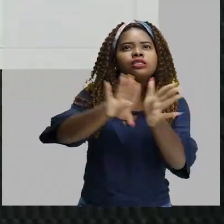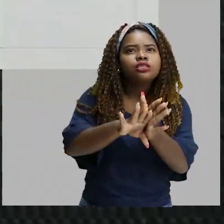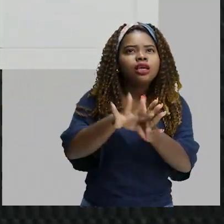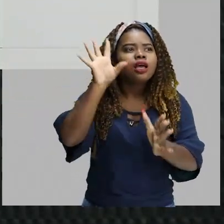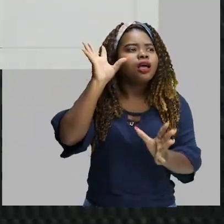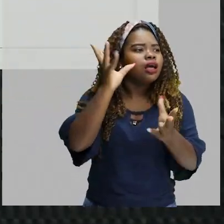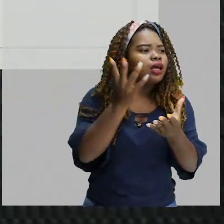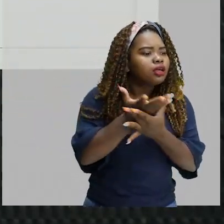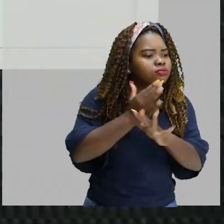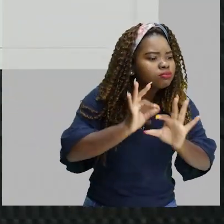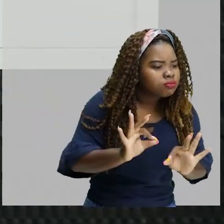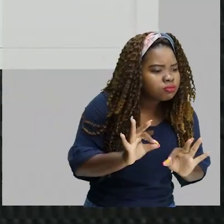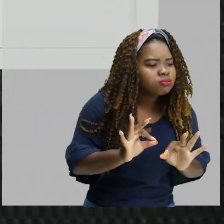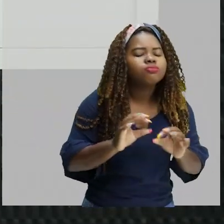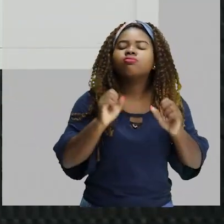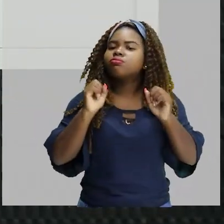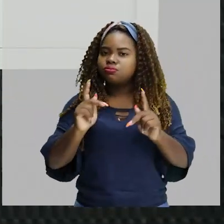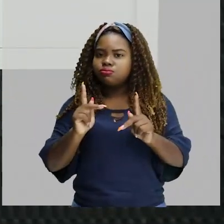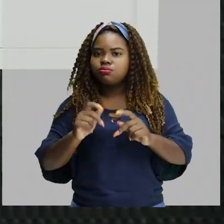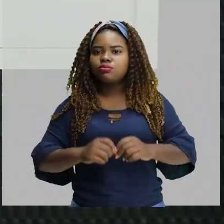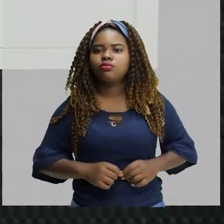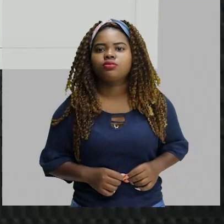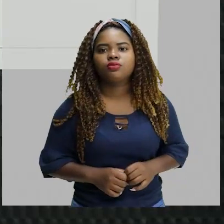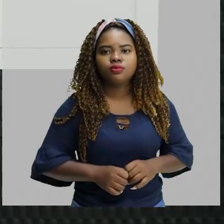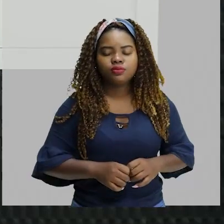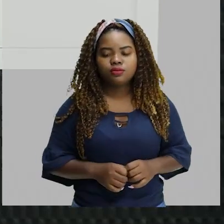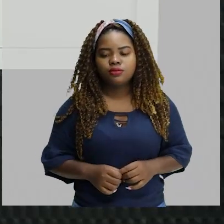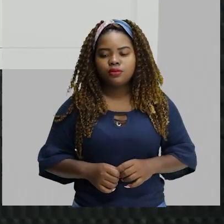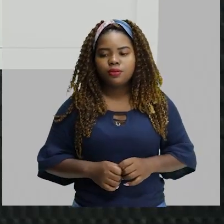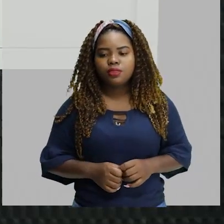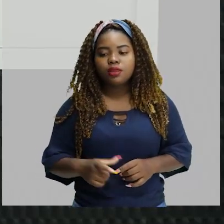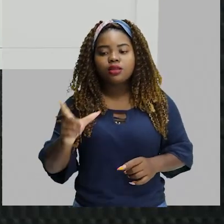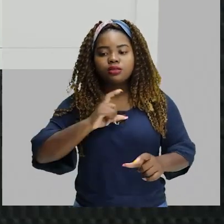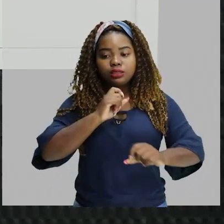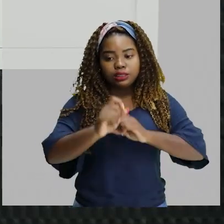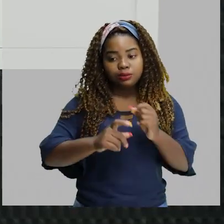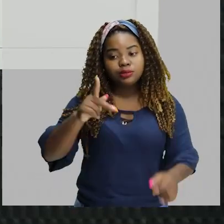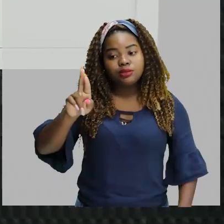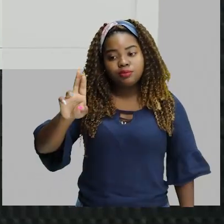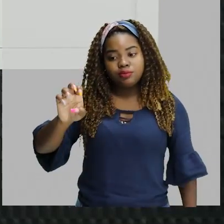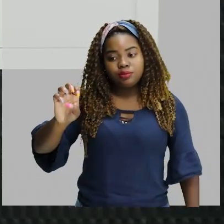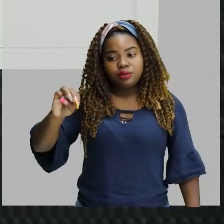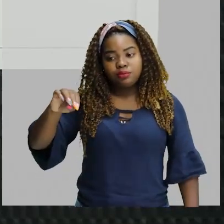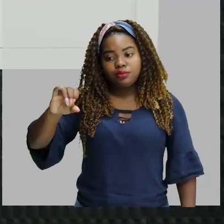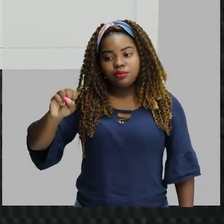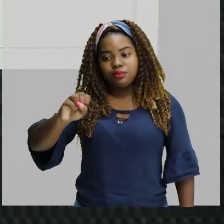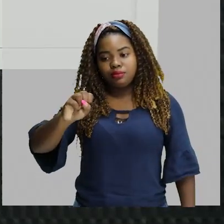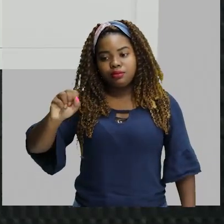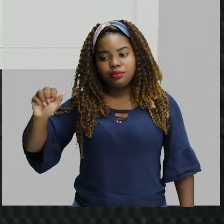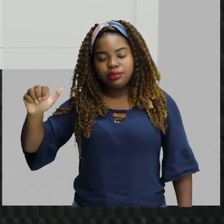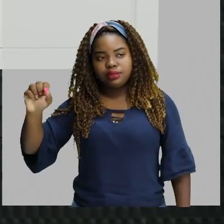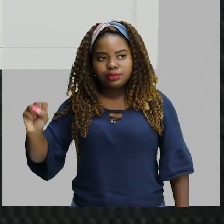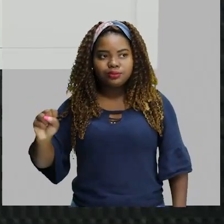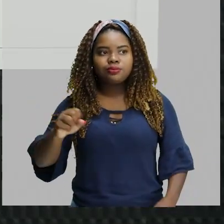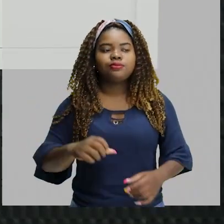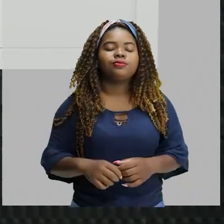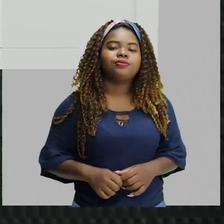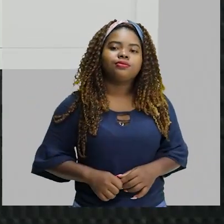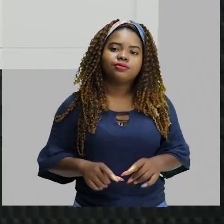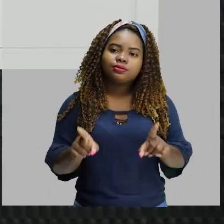olha só, veja só aqui, nós temos premissas, portanto, aqui